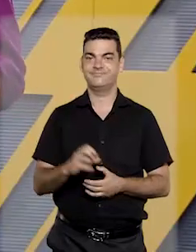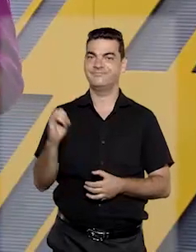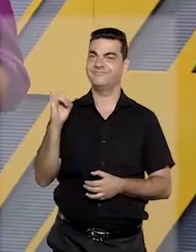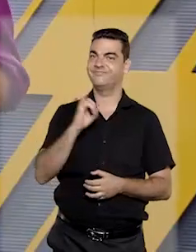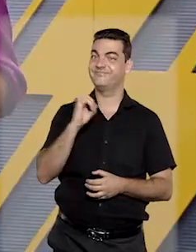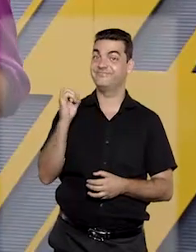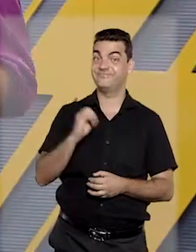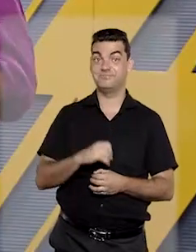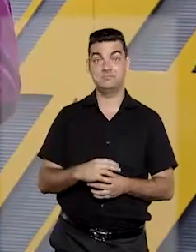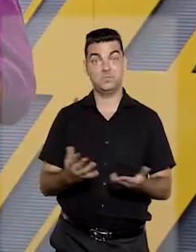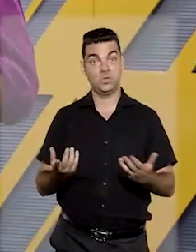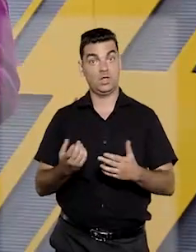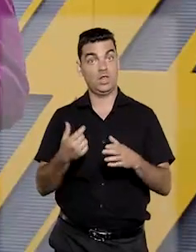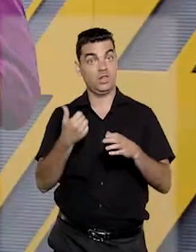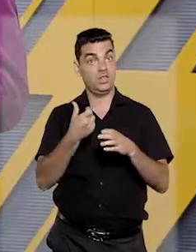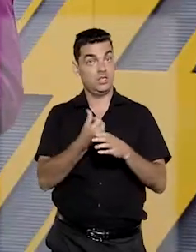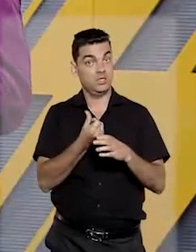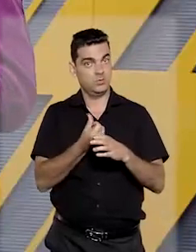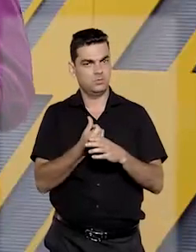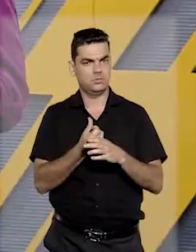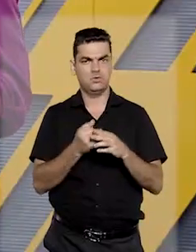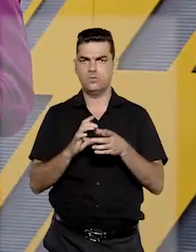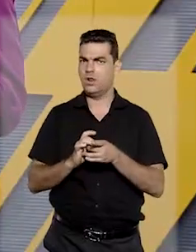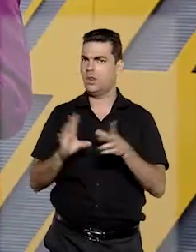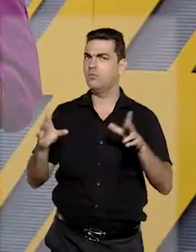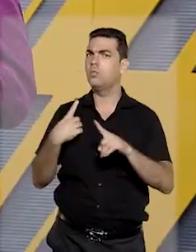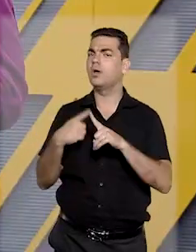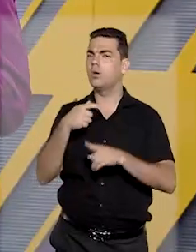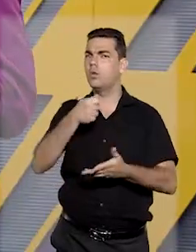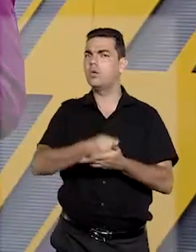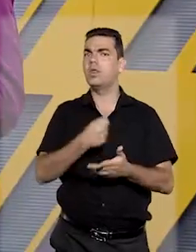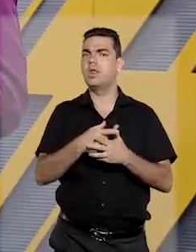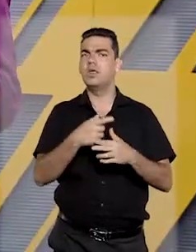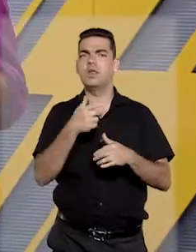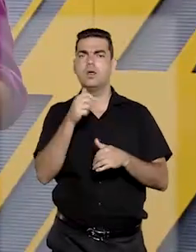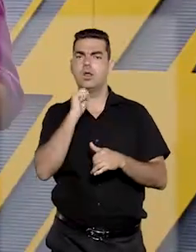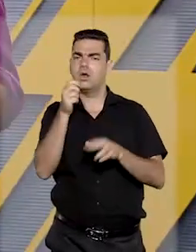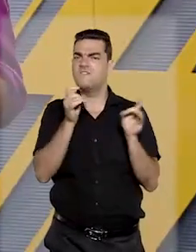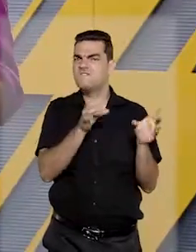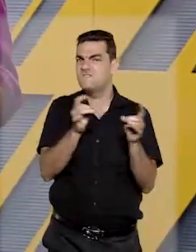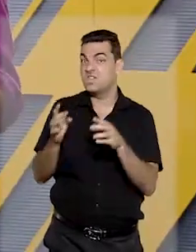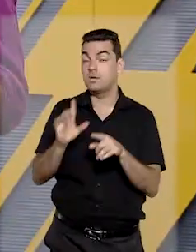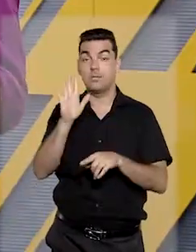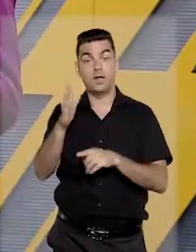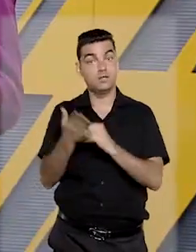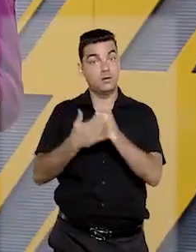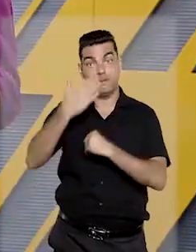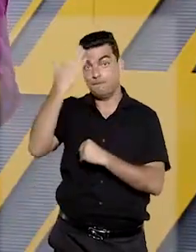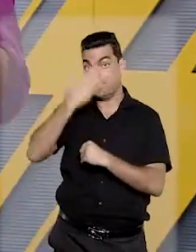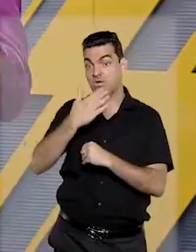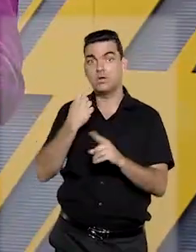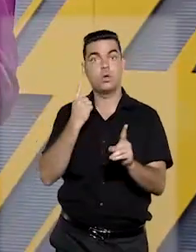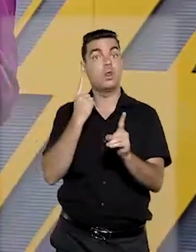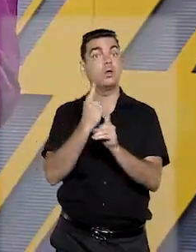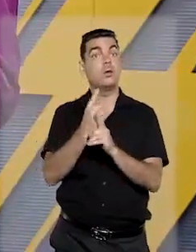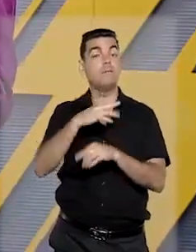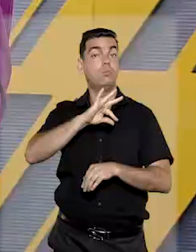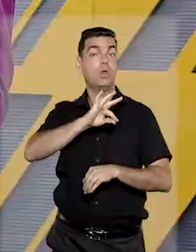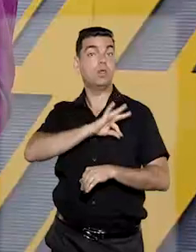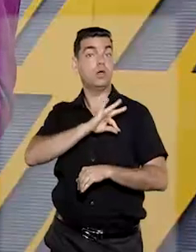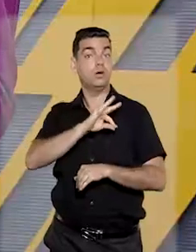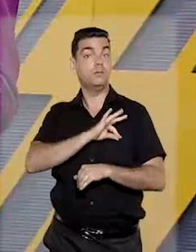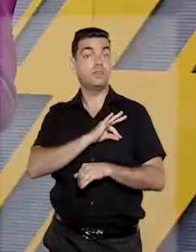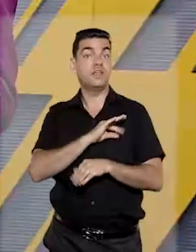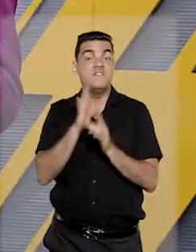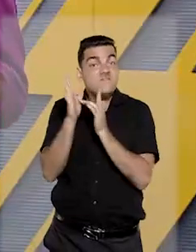Olá, a sexta turma absolveu um homem que havia sido condenado por tráfico de drogas com base em provas obtidas por um policial que